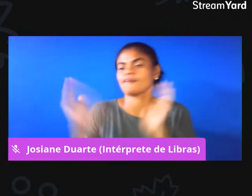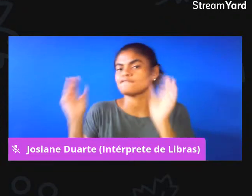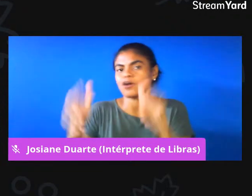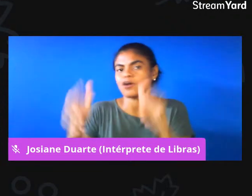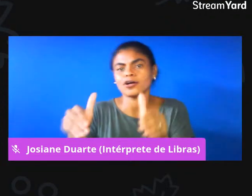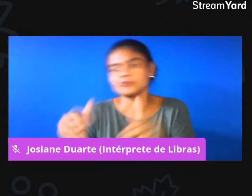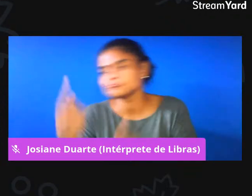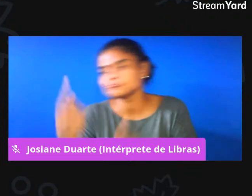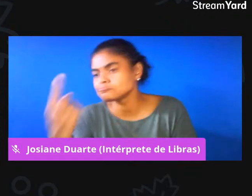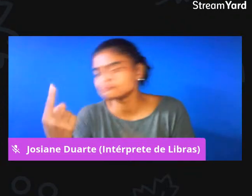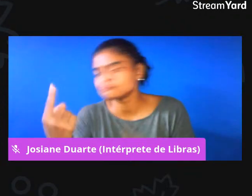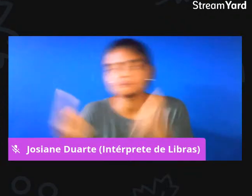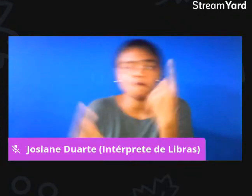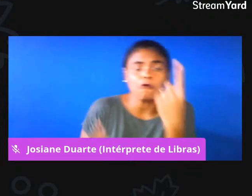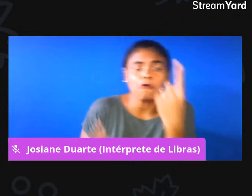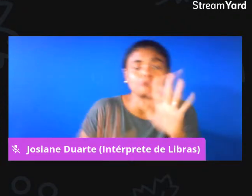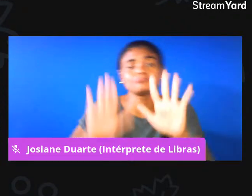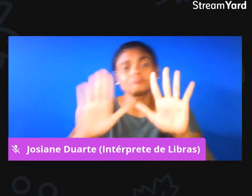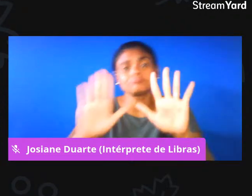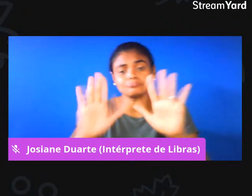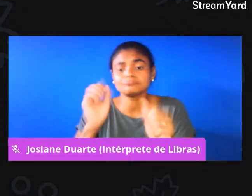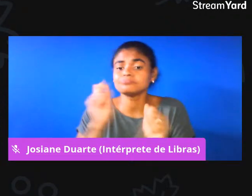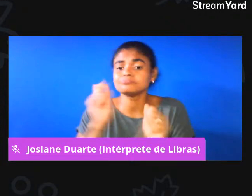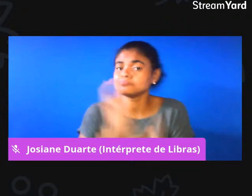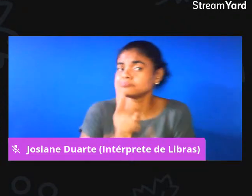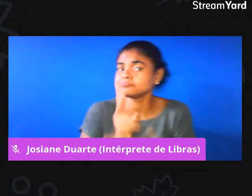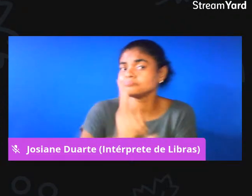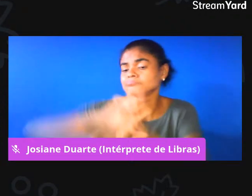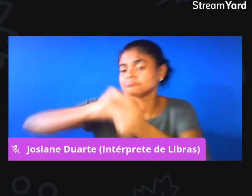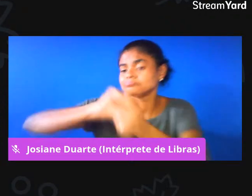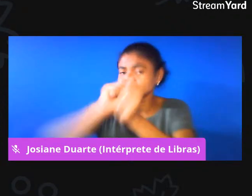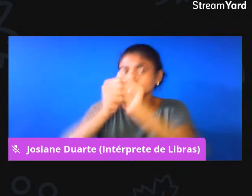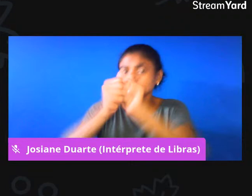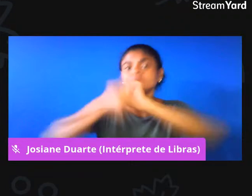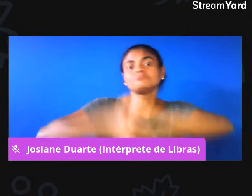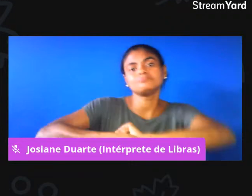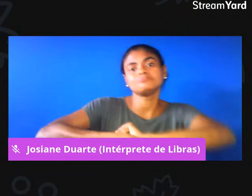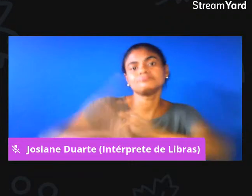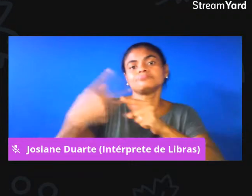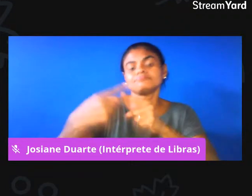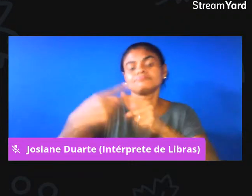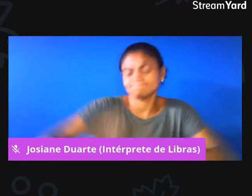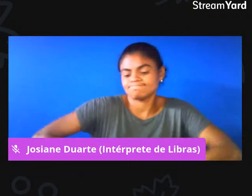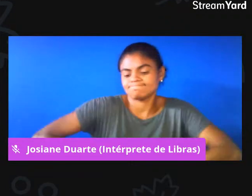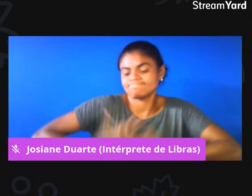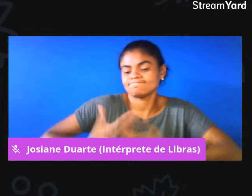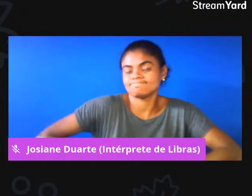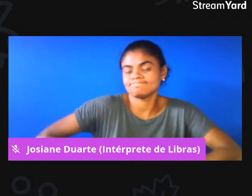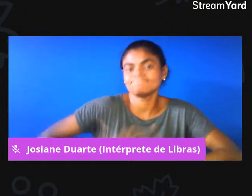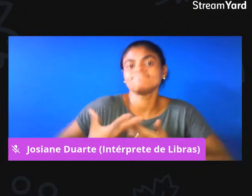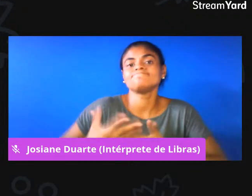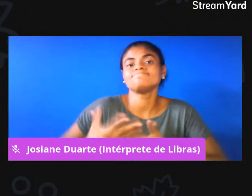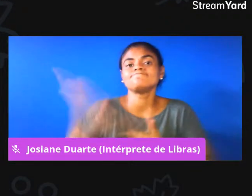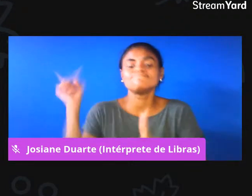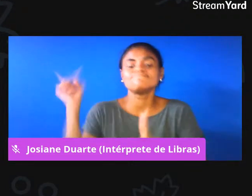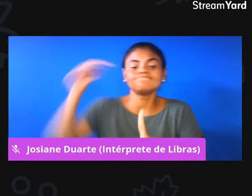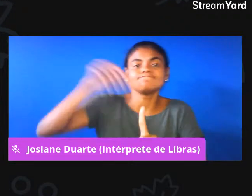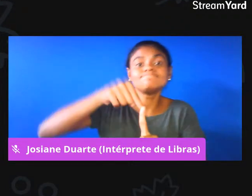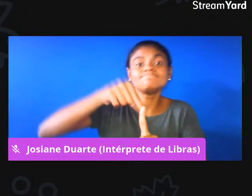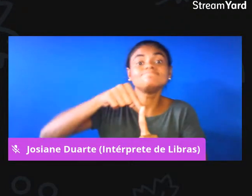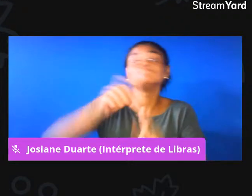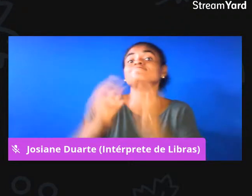realidade, realizando adaptações que têm uma motivação muito específica com o objetivo final de transmitir aquilo que